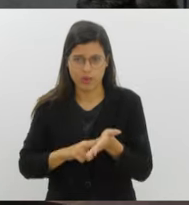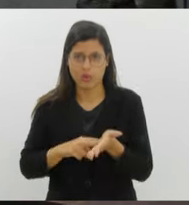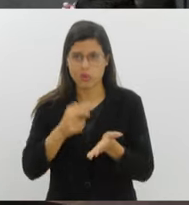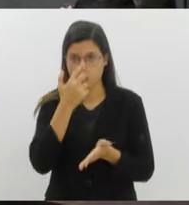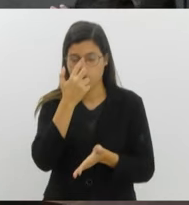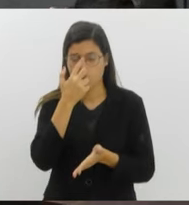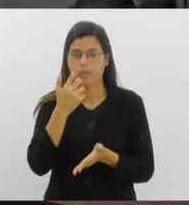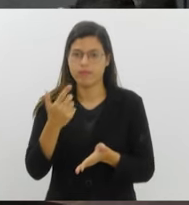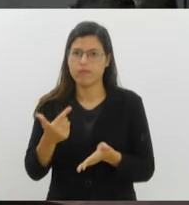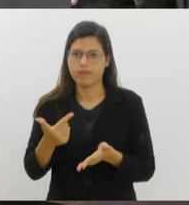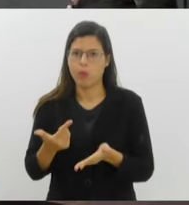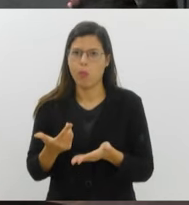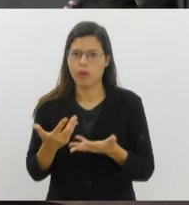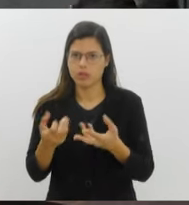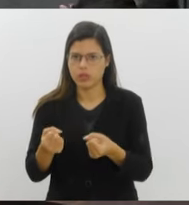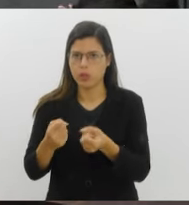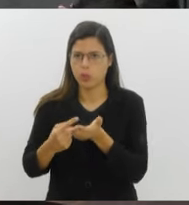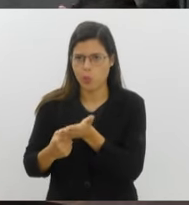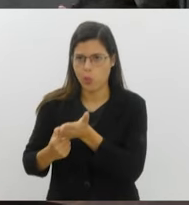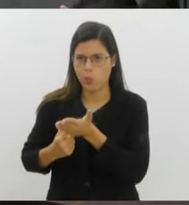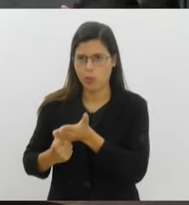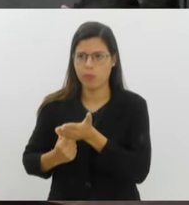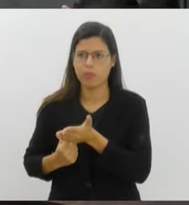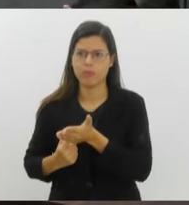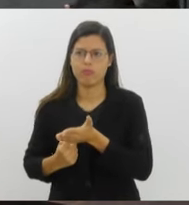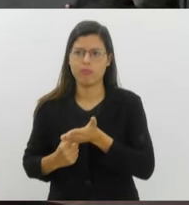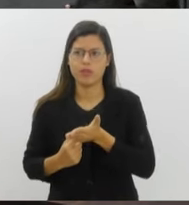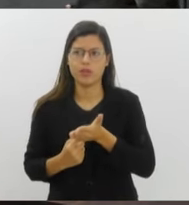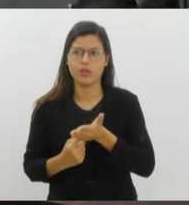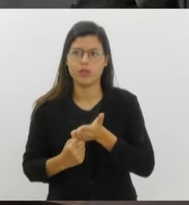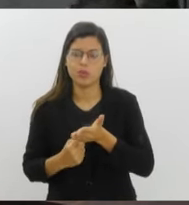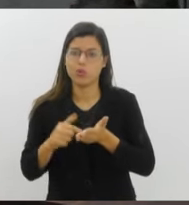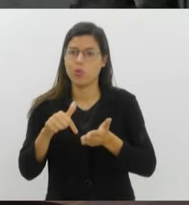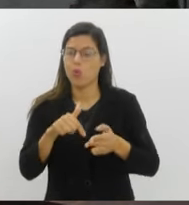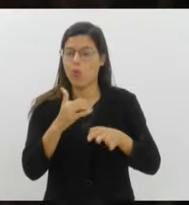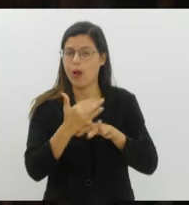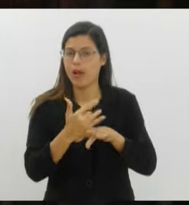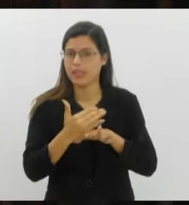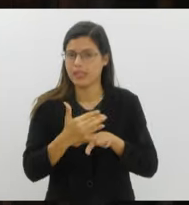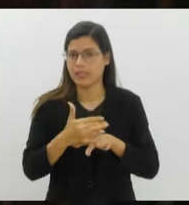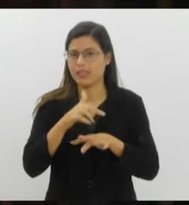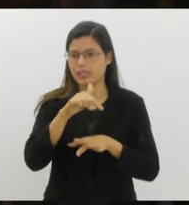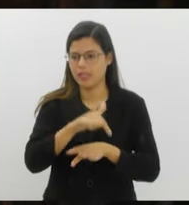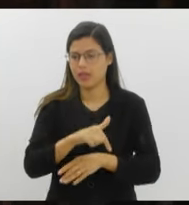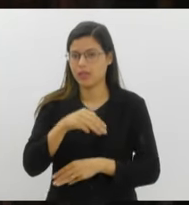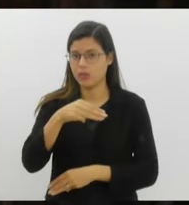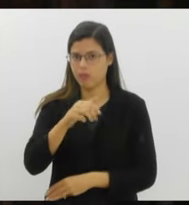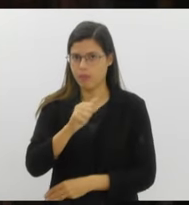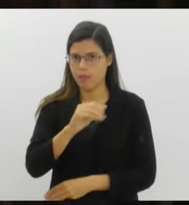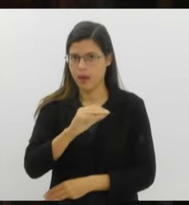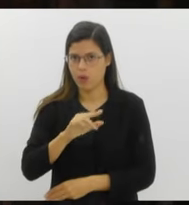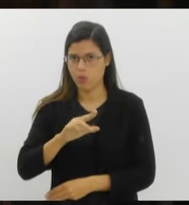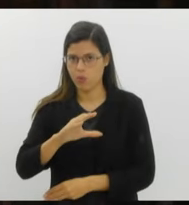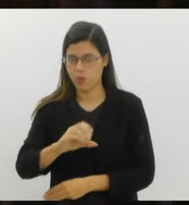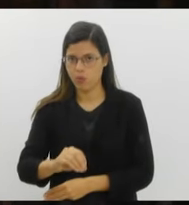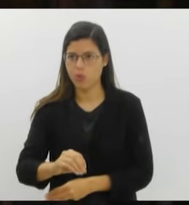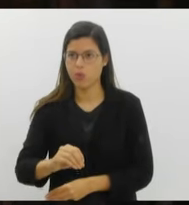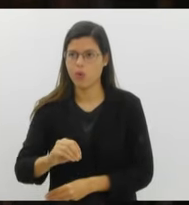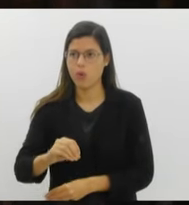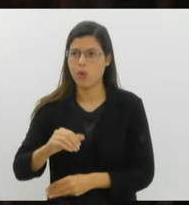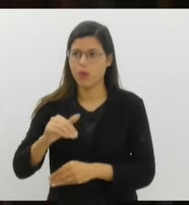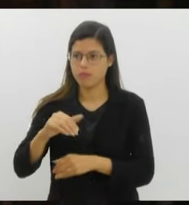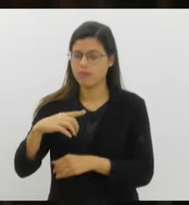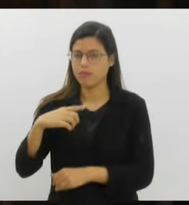compromisso que não é eleitoral. A cidade de Macuco, por si só, mesmo me dando quase 50% dos